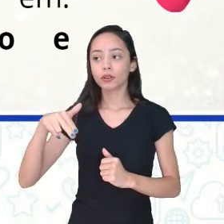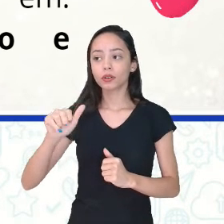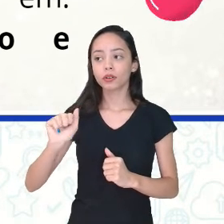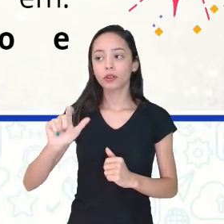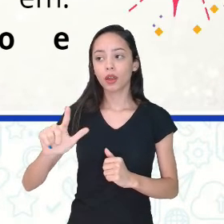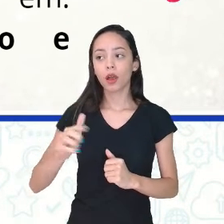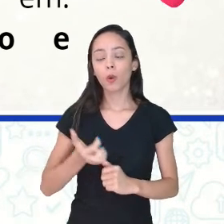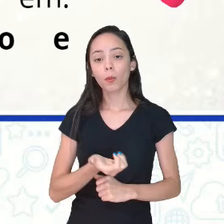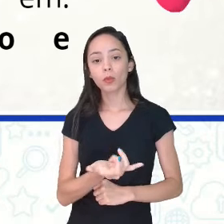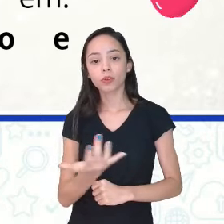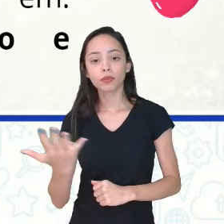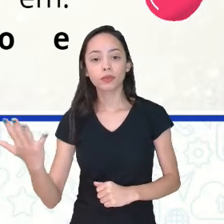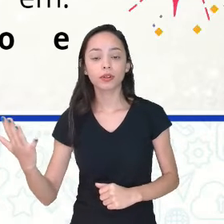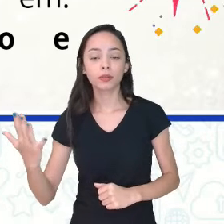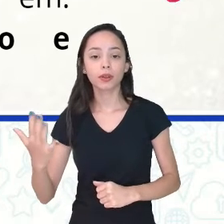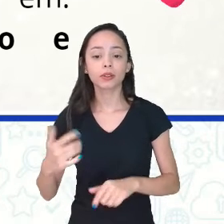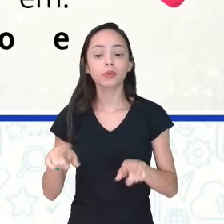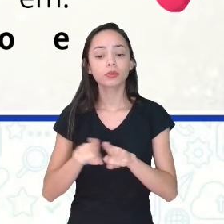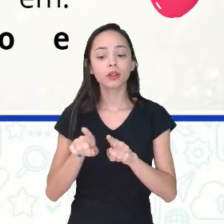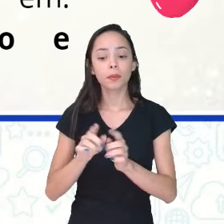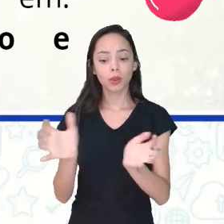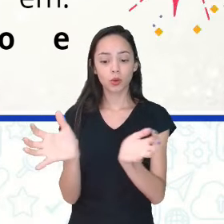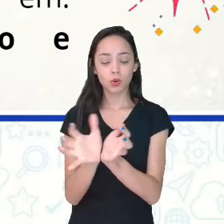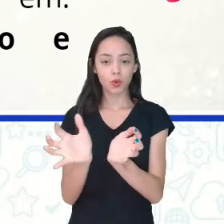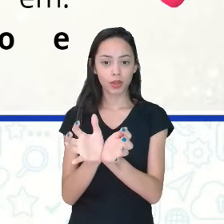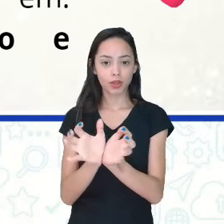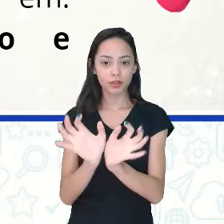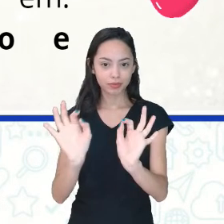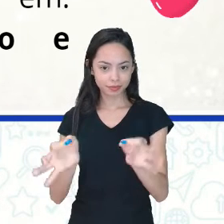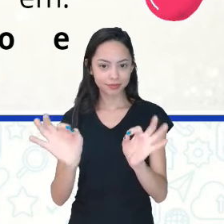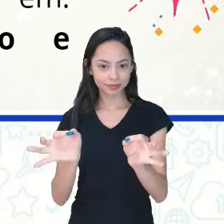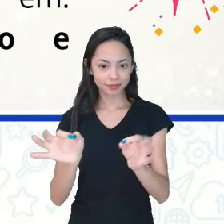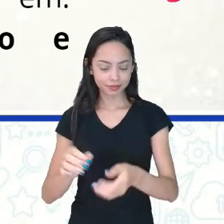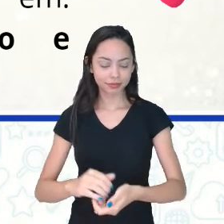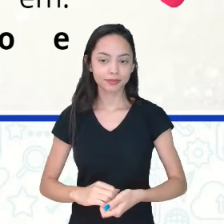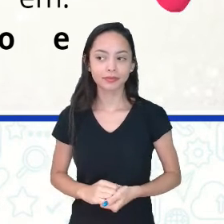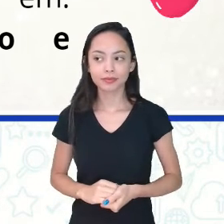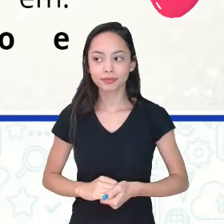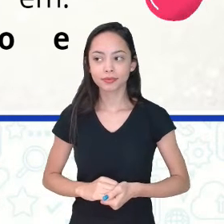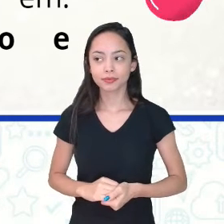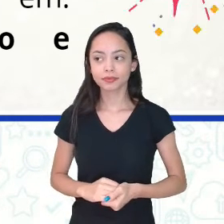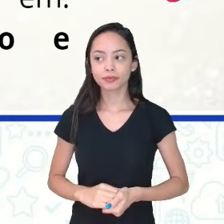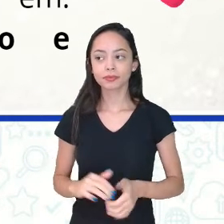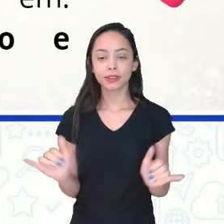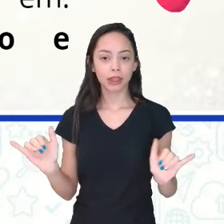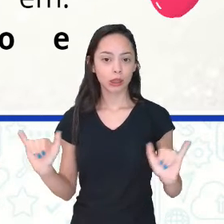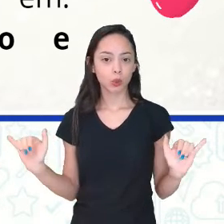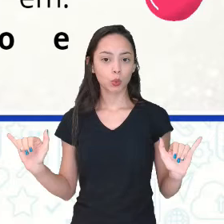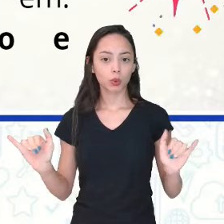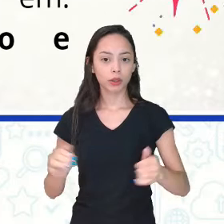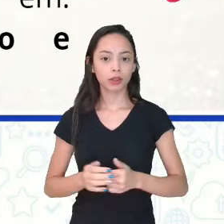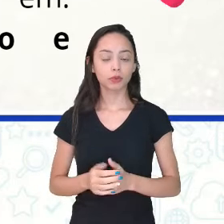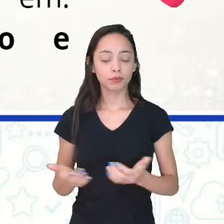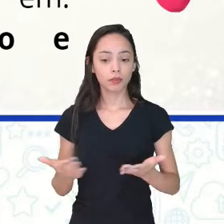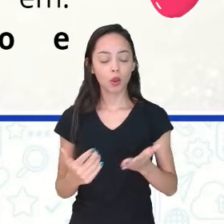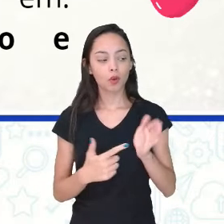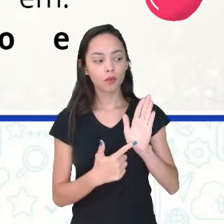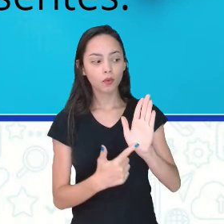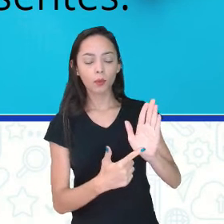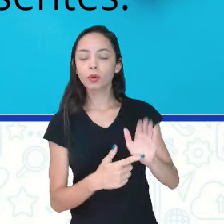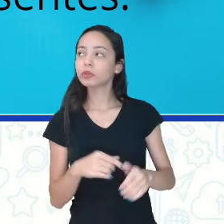fracionário e coletivos. Tá certo? Tranquilo? Vamos ver alguns exemplos